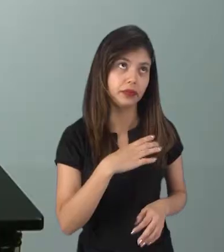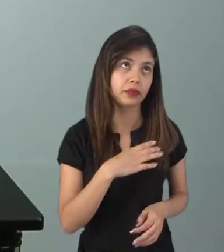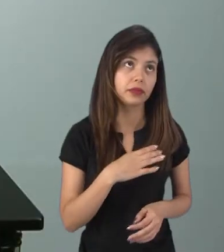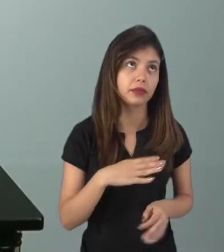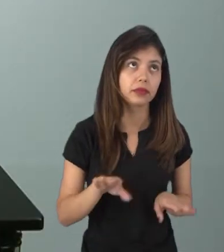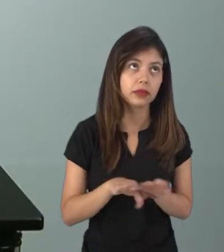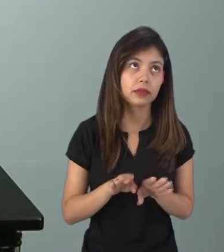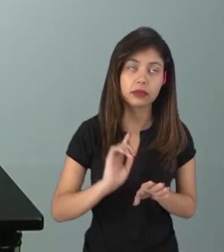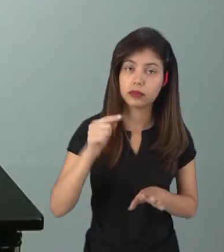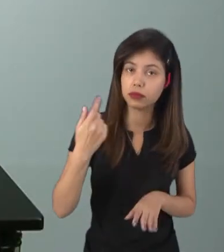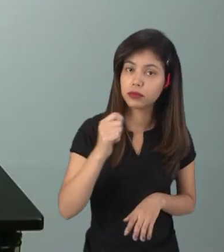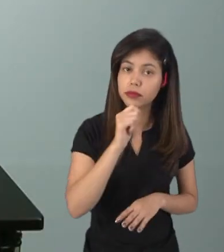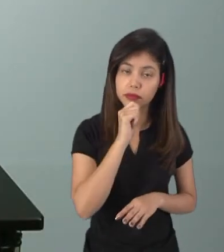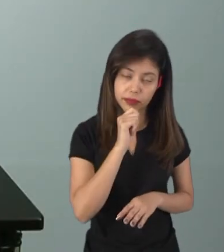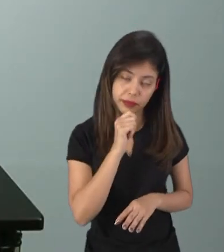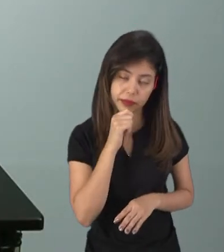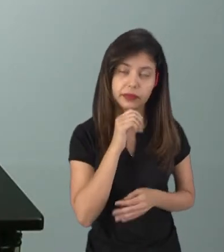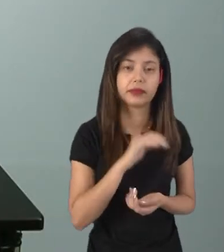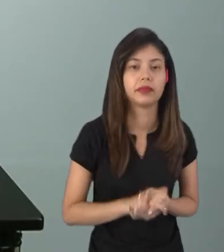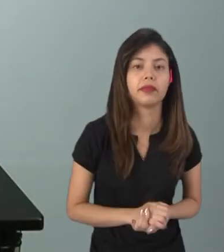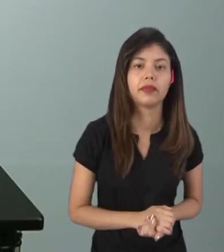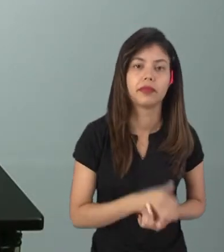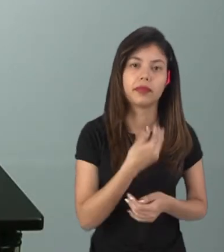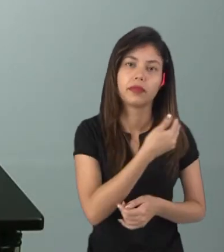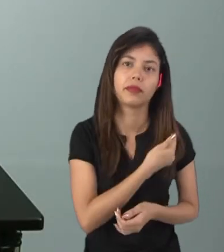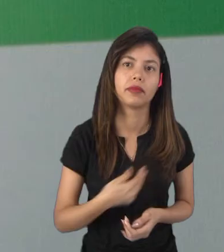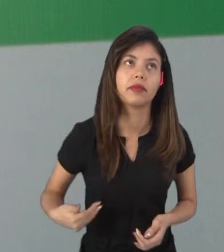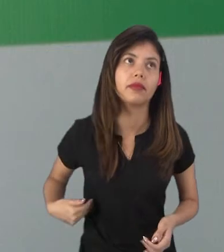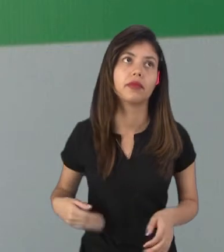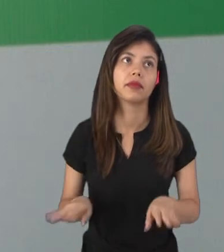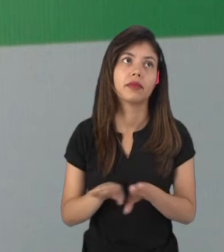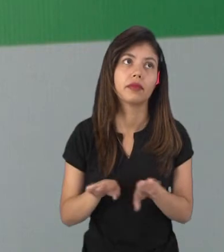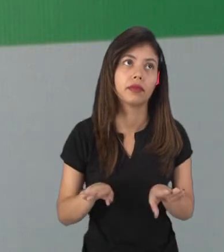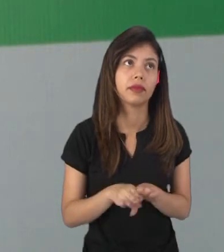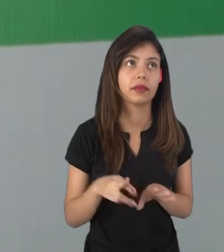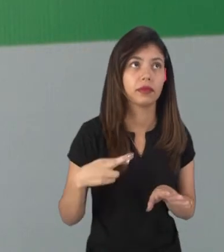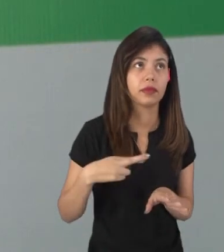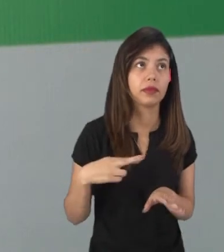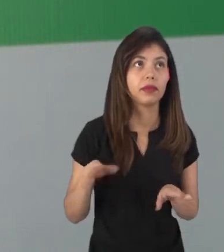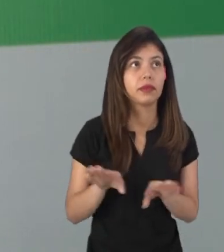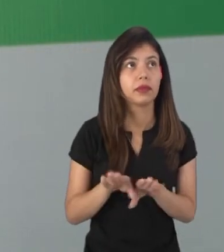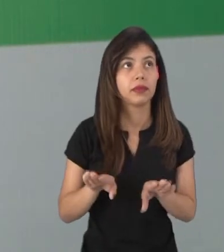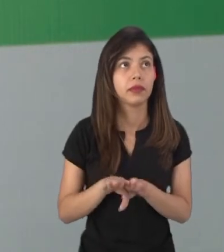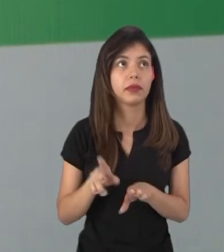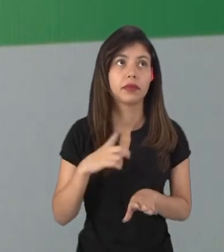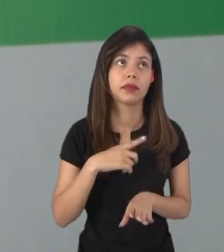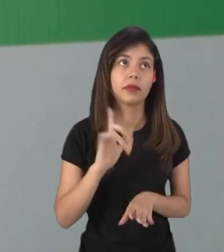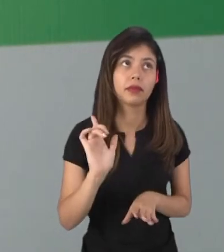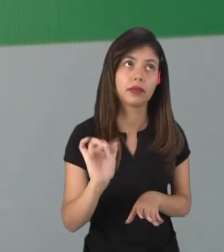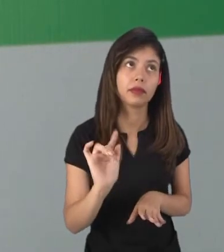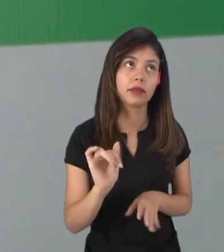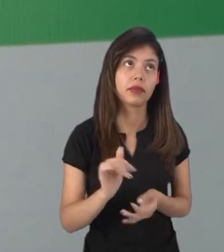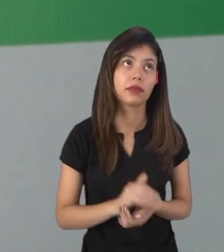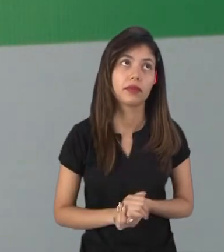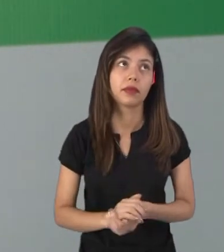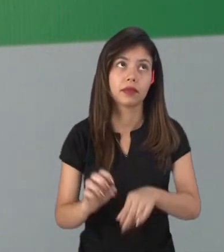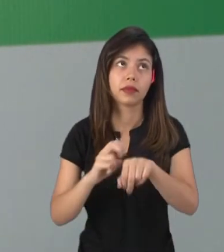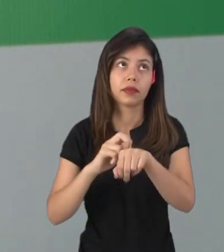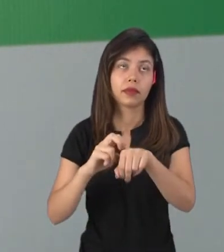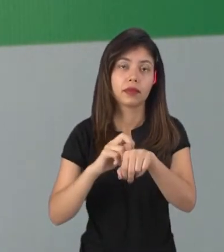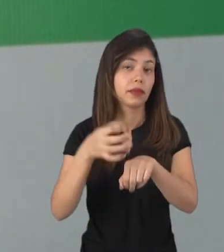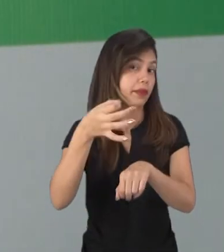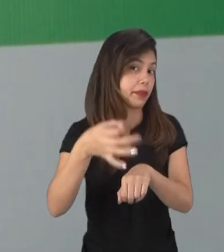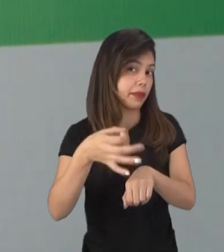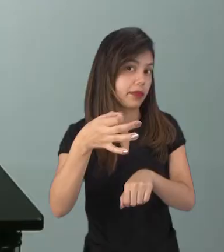é composta, além dos espaços públicos, né, dos espaços privados e tem também as áreas